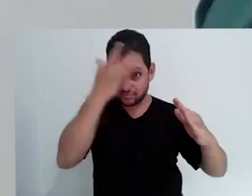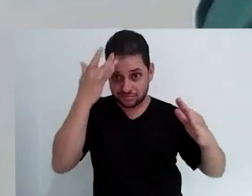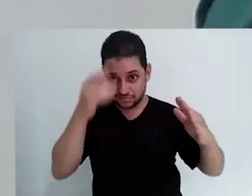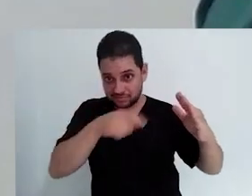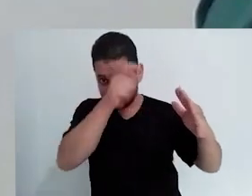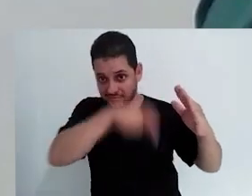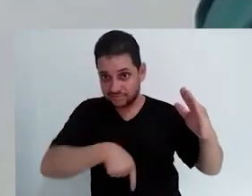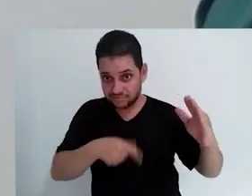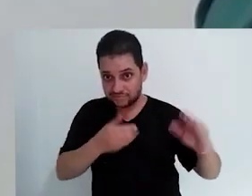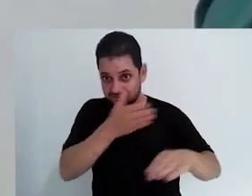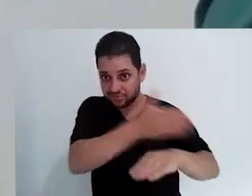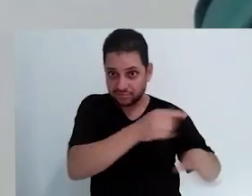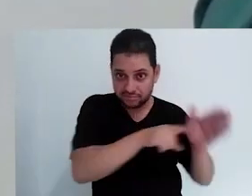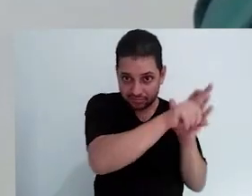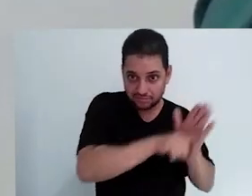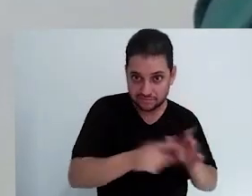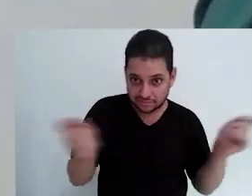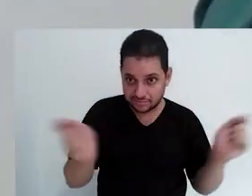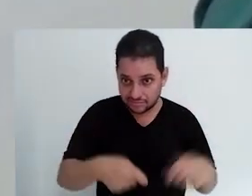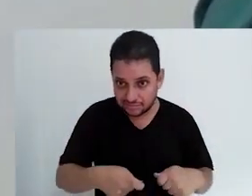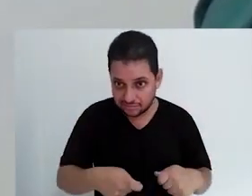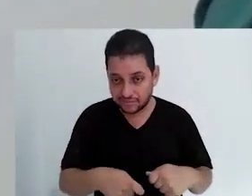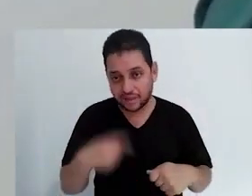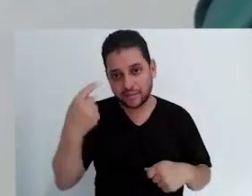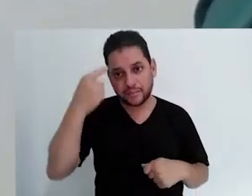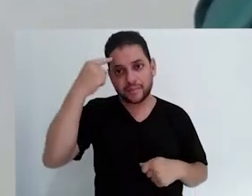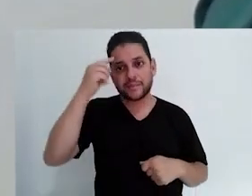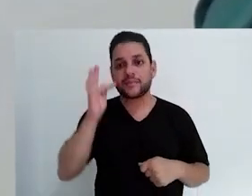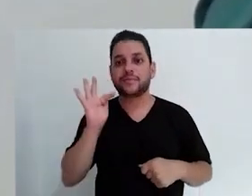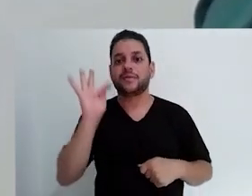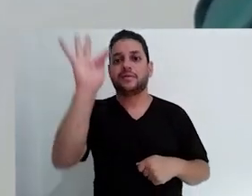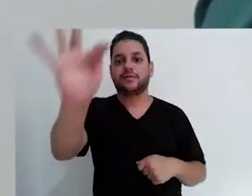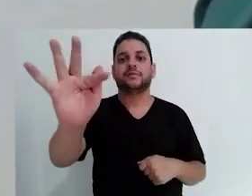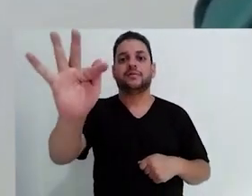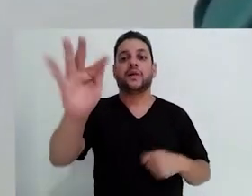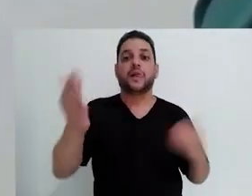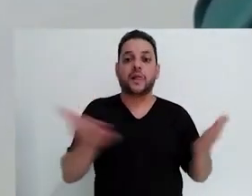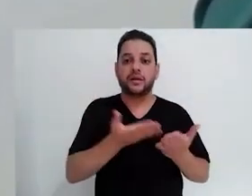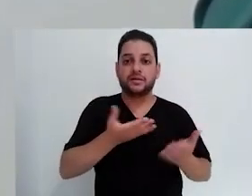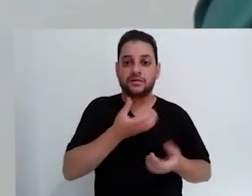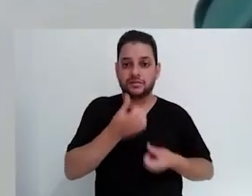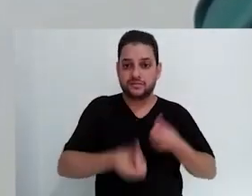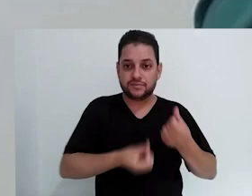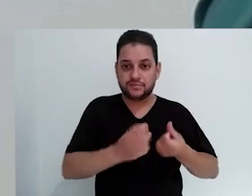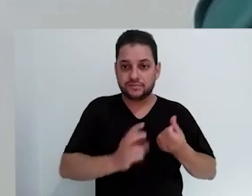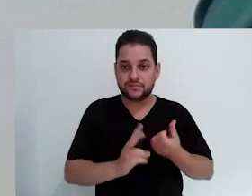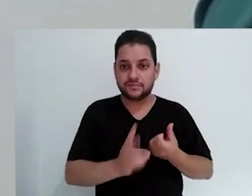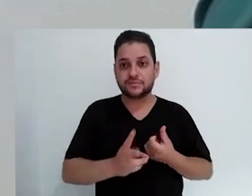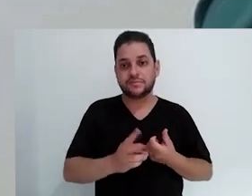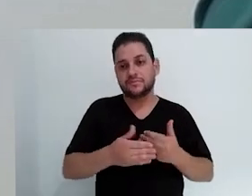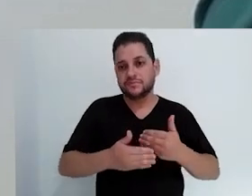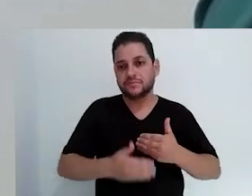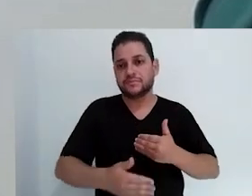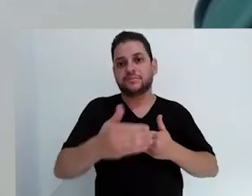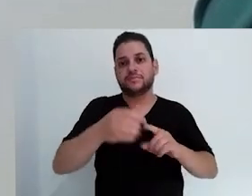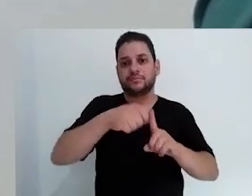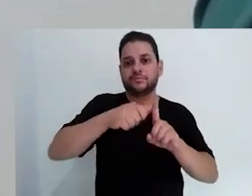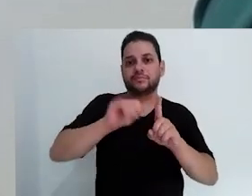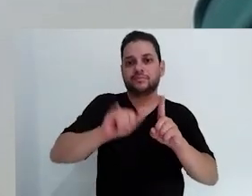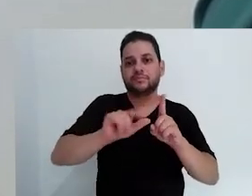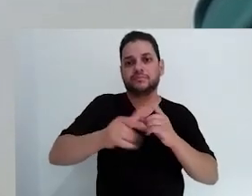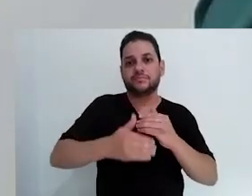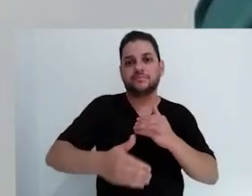de futuro, agora já no segundo semestre, a gente está desenhando um projeto, um balão de